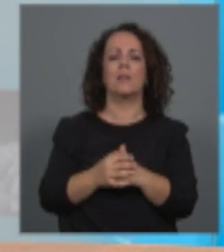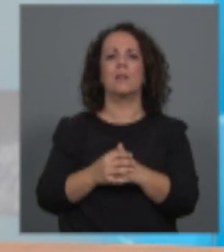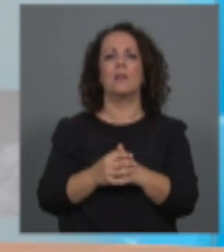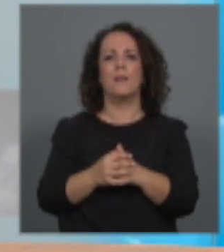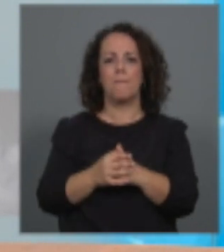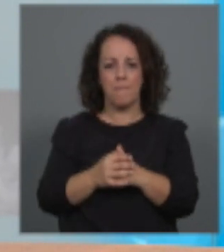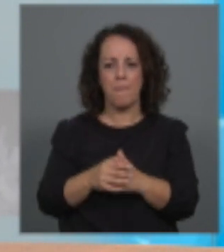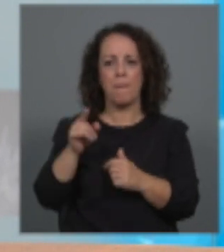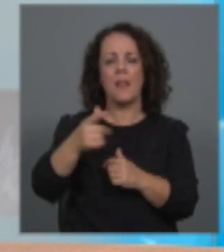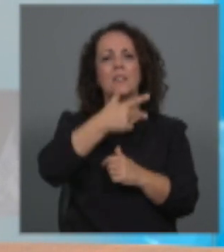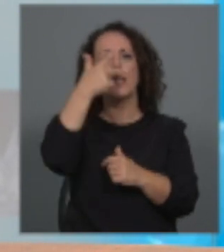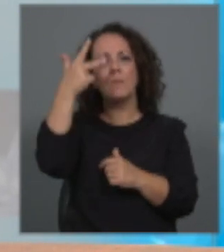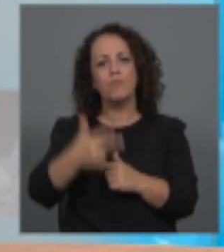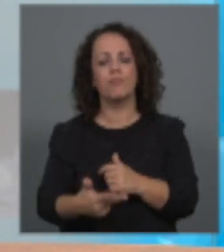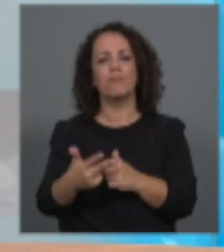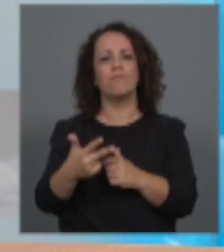à integridade